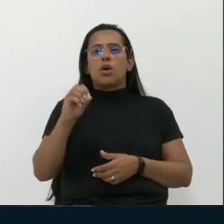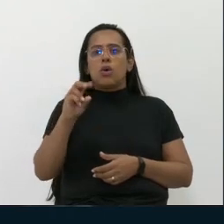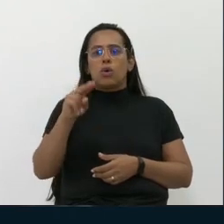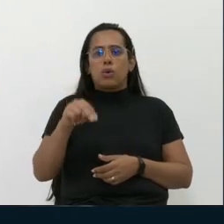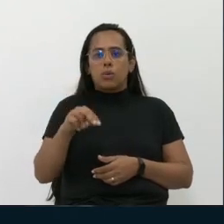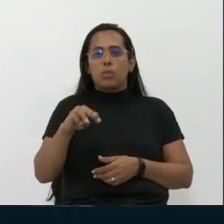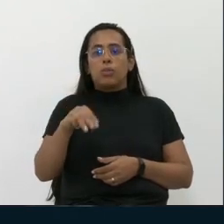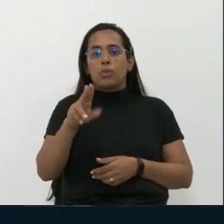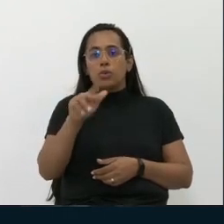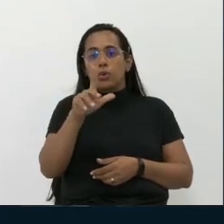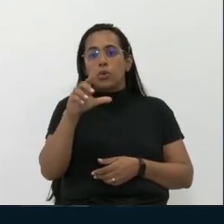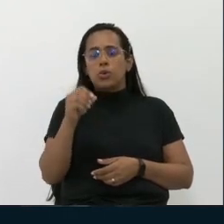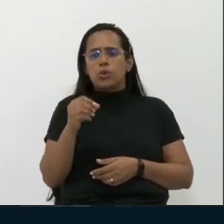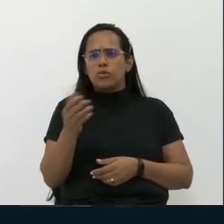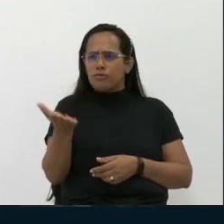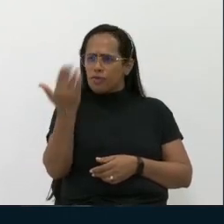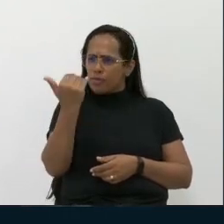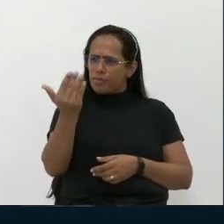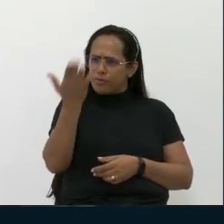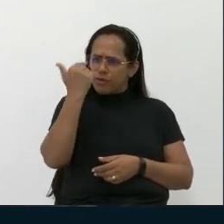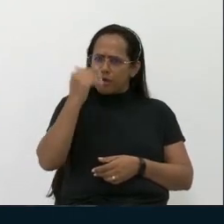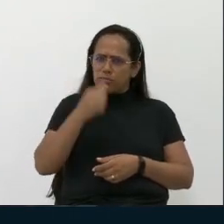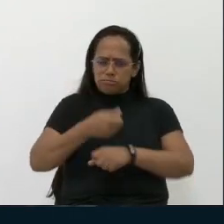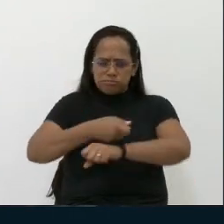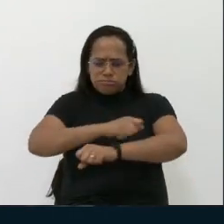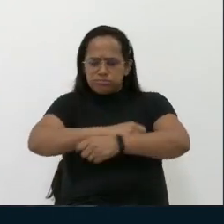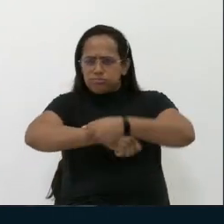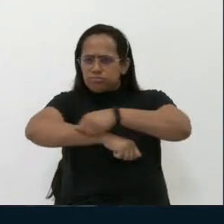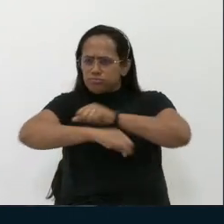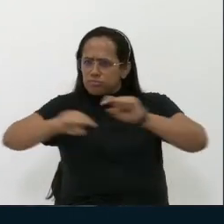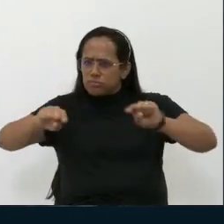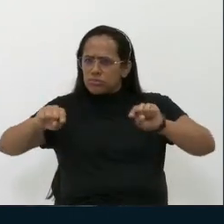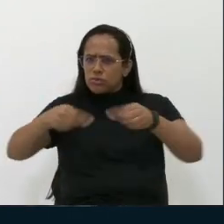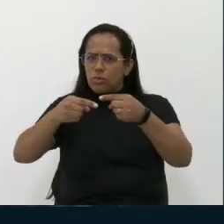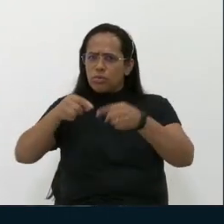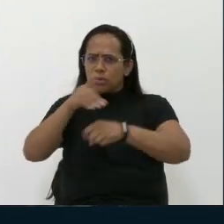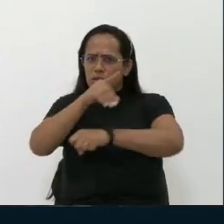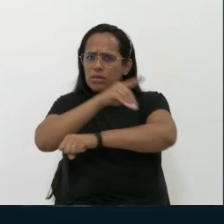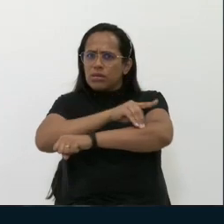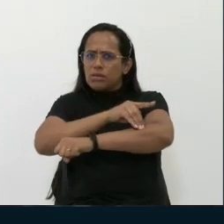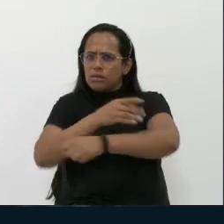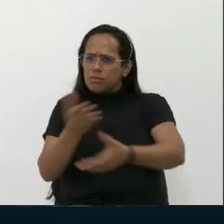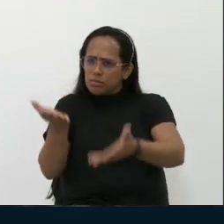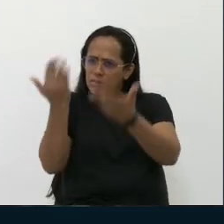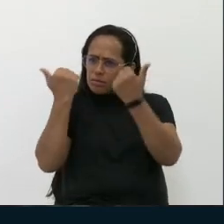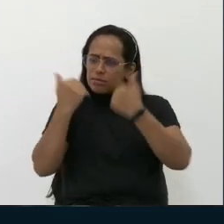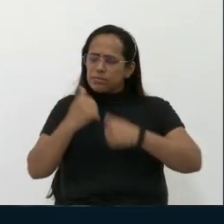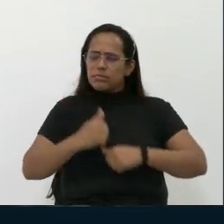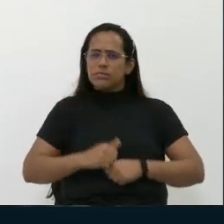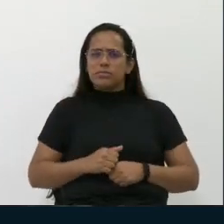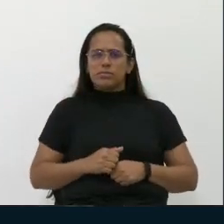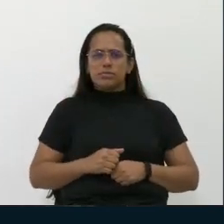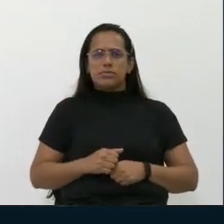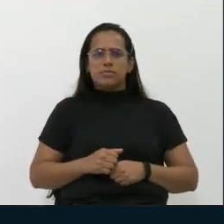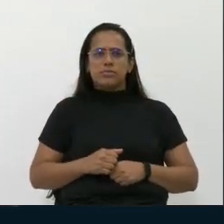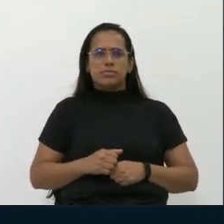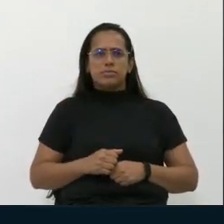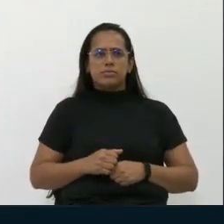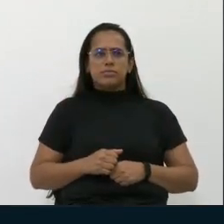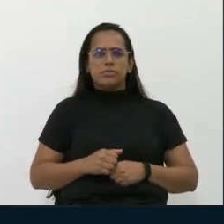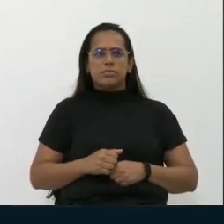velho. Vamos lutar pela dengue, lutar... Isso, contra a dengue. Contra a dengue. Lutar. Entendeu?